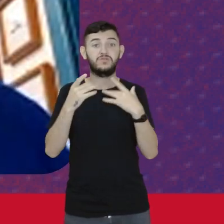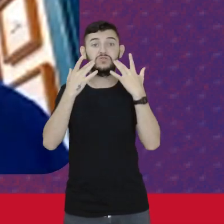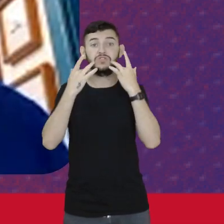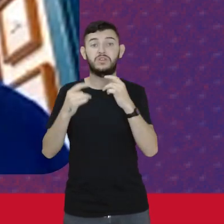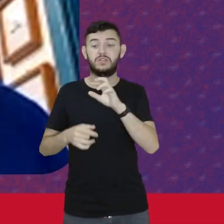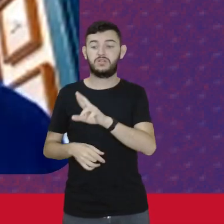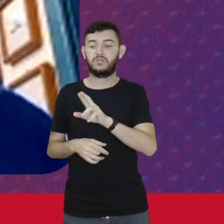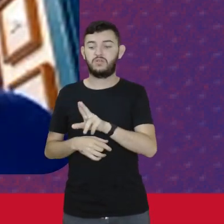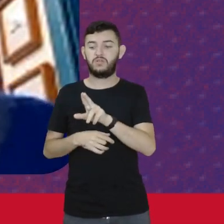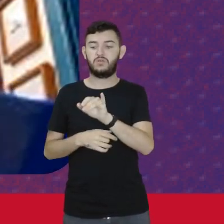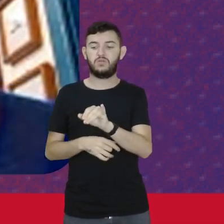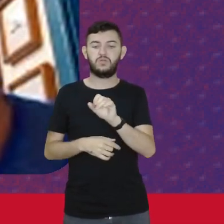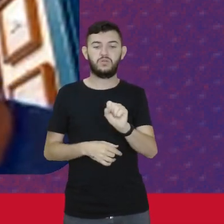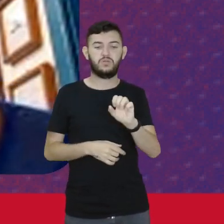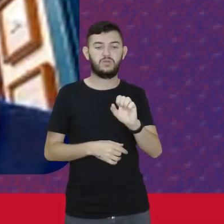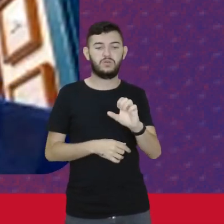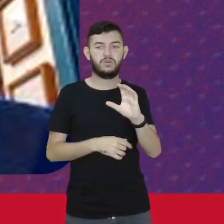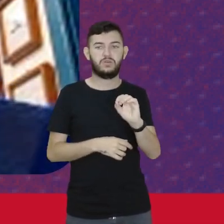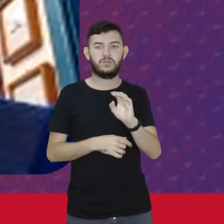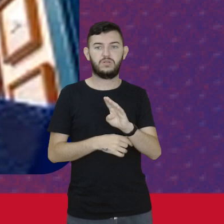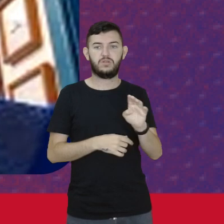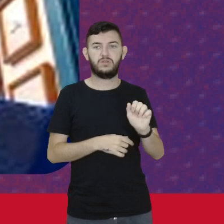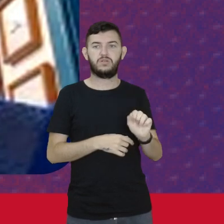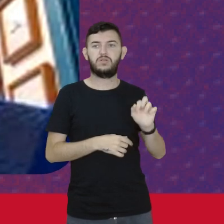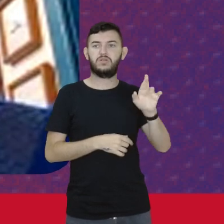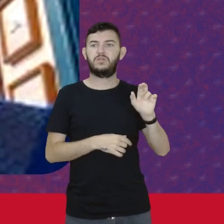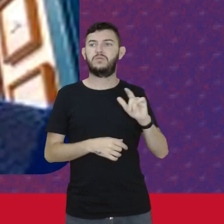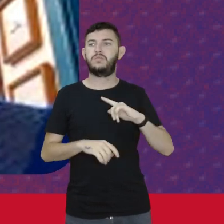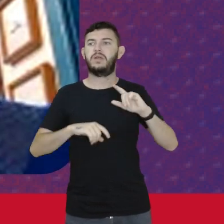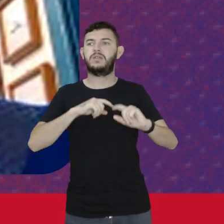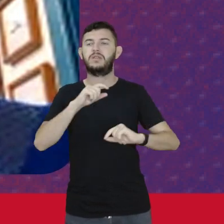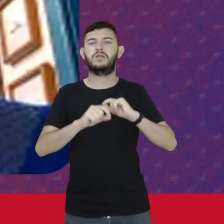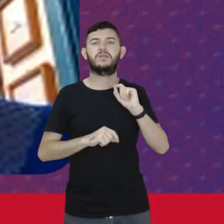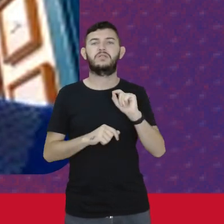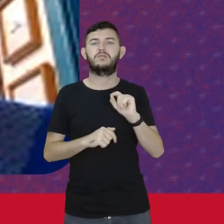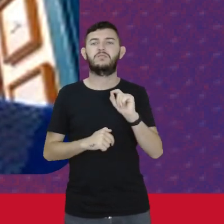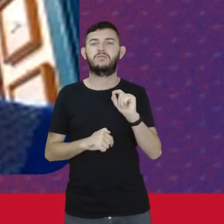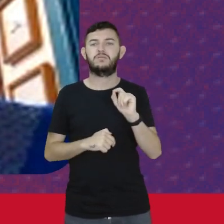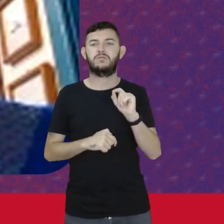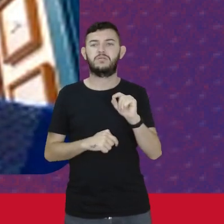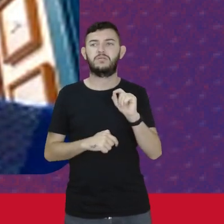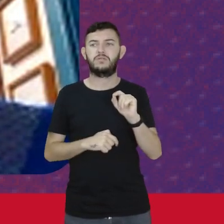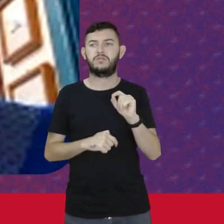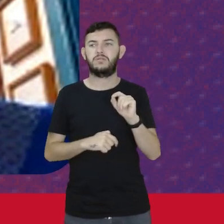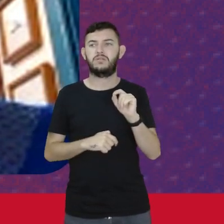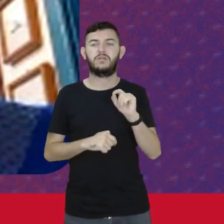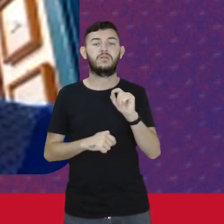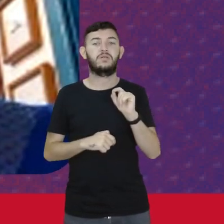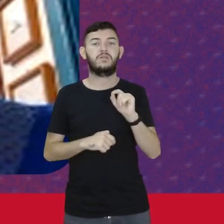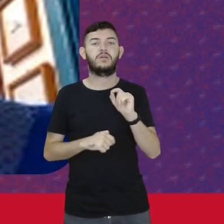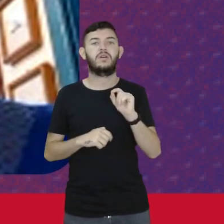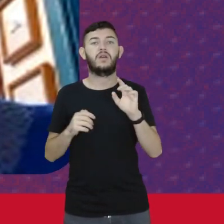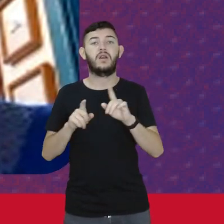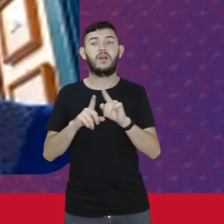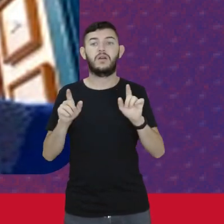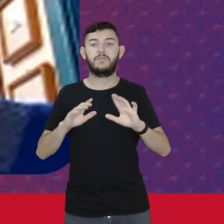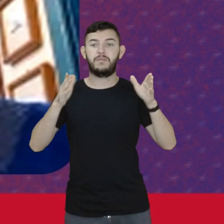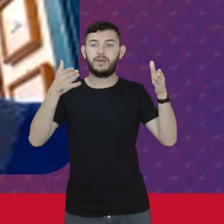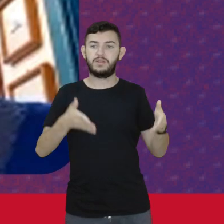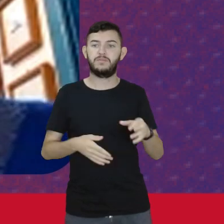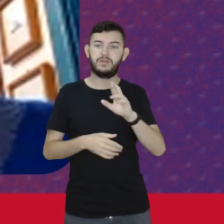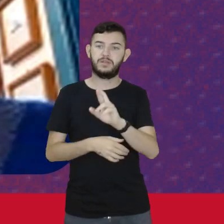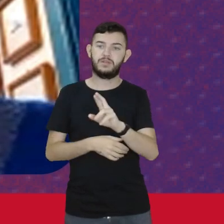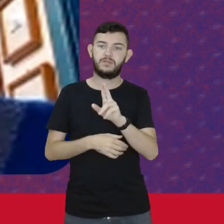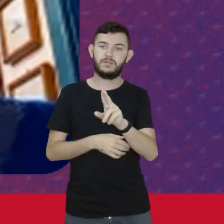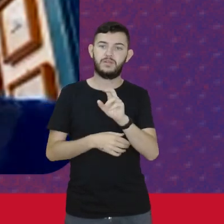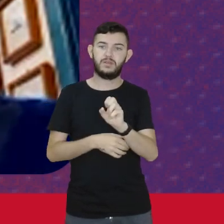né? A nossa passamos aqui uma referência à participação da Ruth Escobar, que era uma